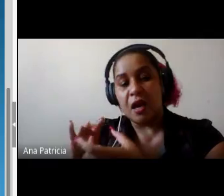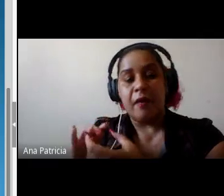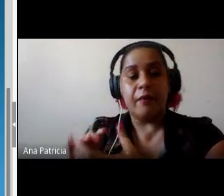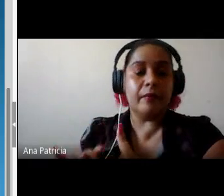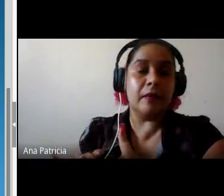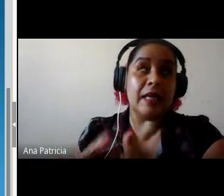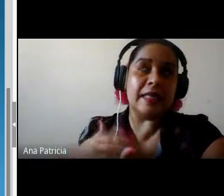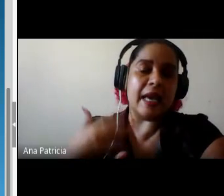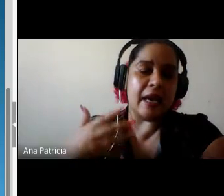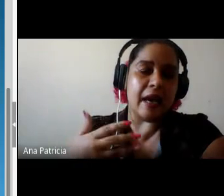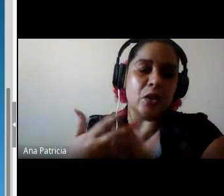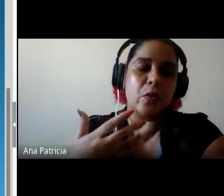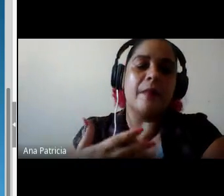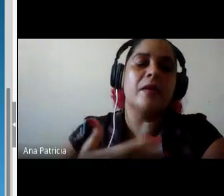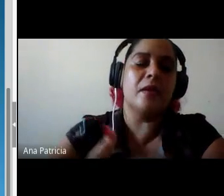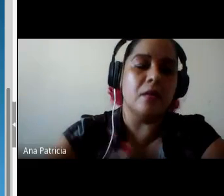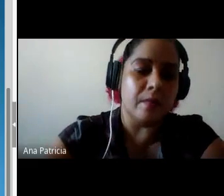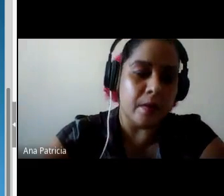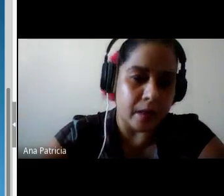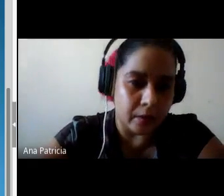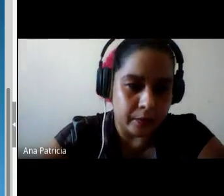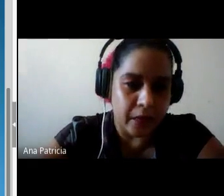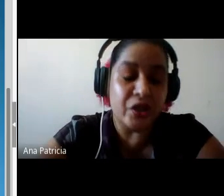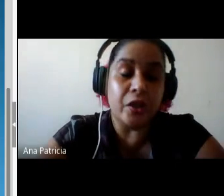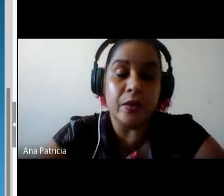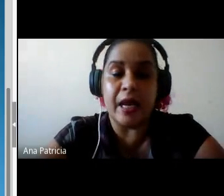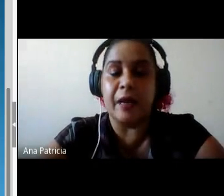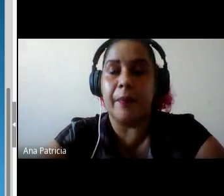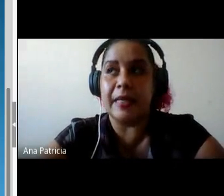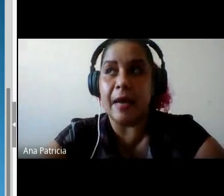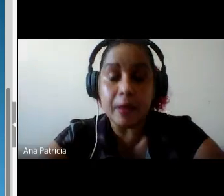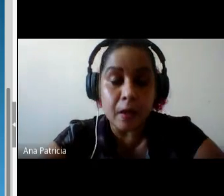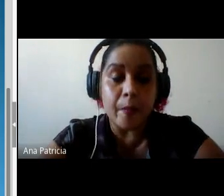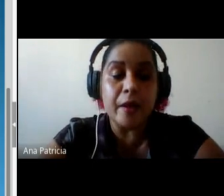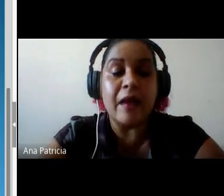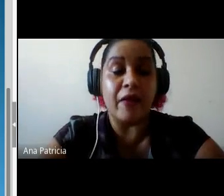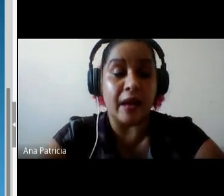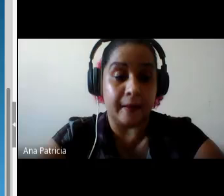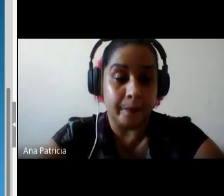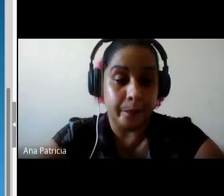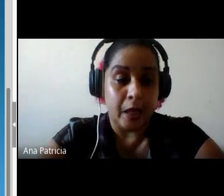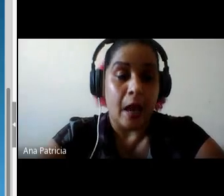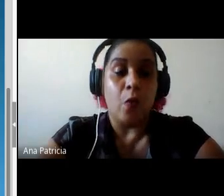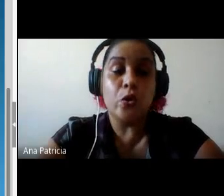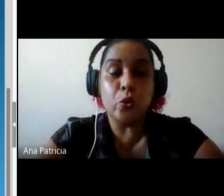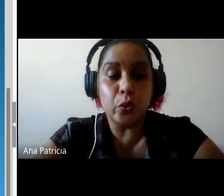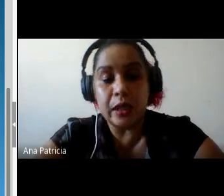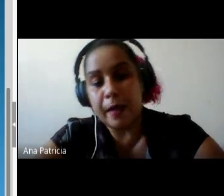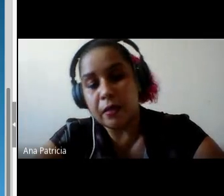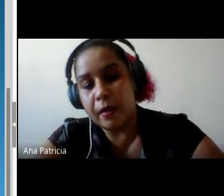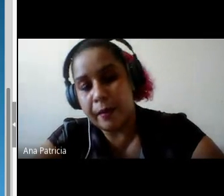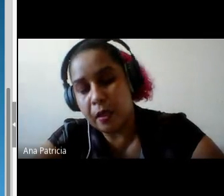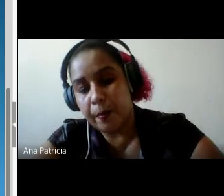que dizer a sua emoção no momento. A gente consegue passar a emoção por meio da fala. Os surdos,